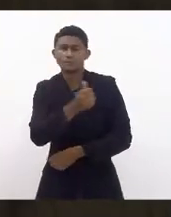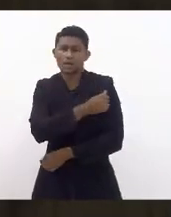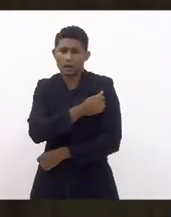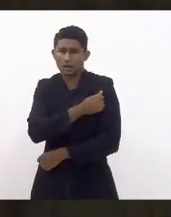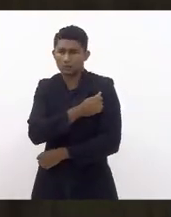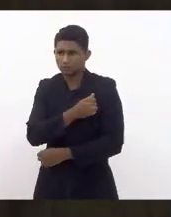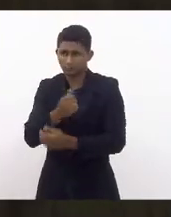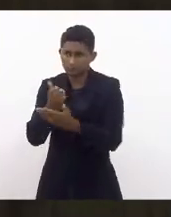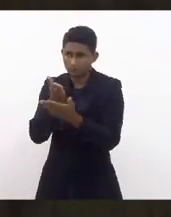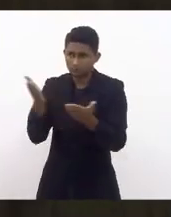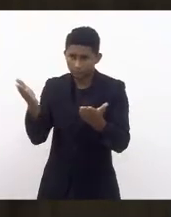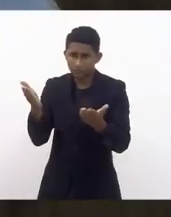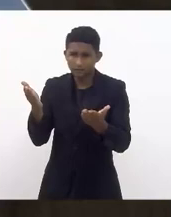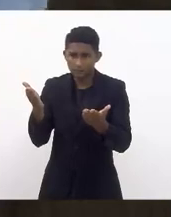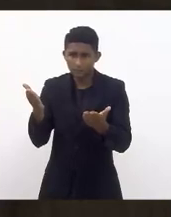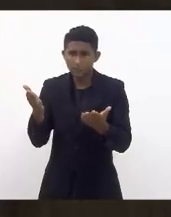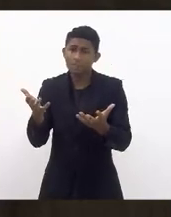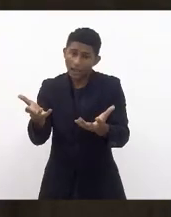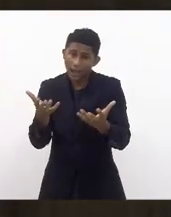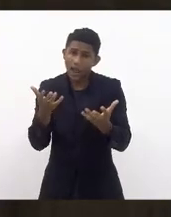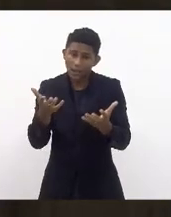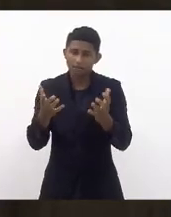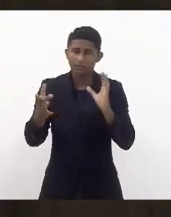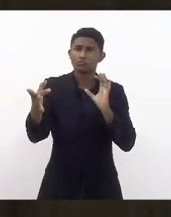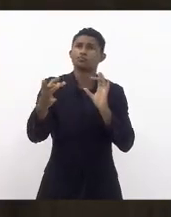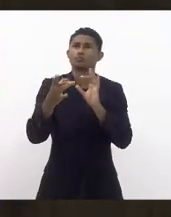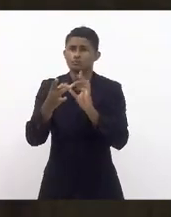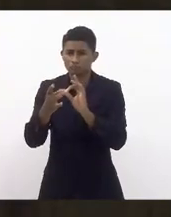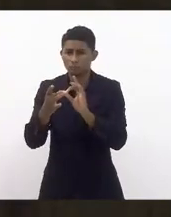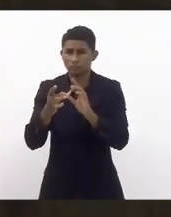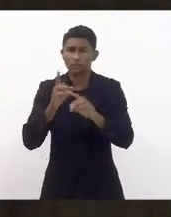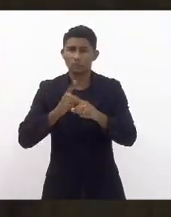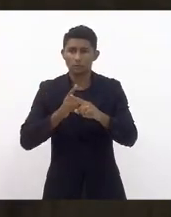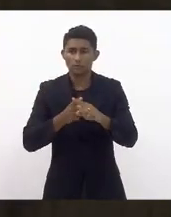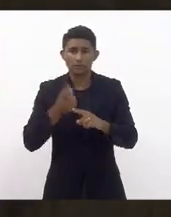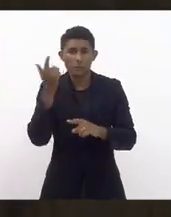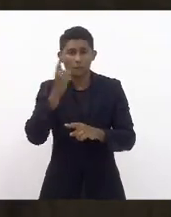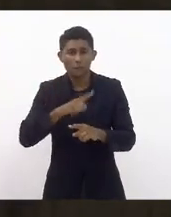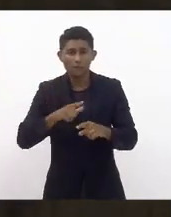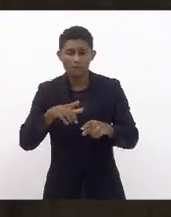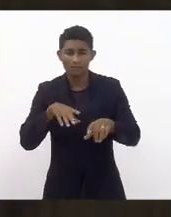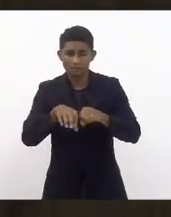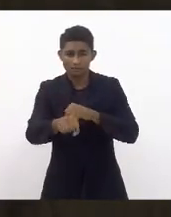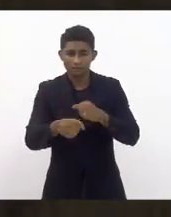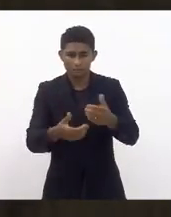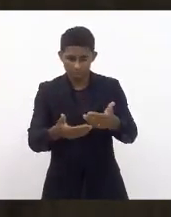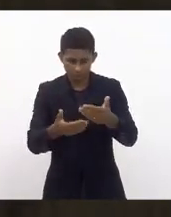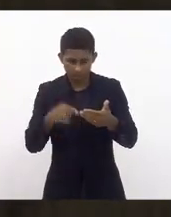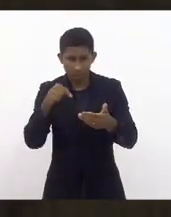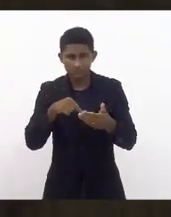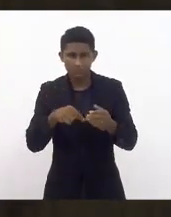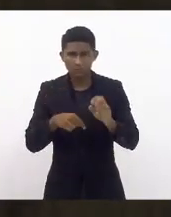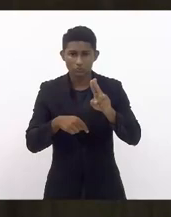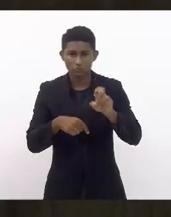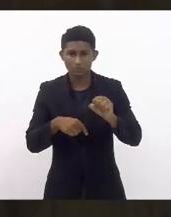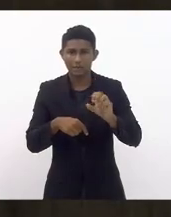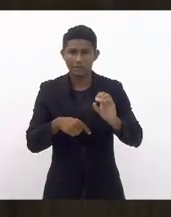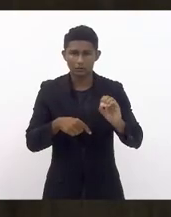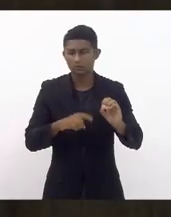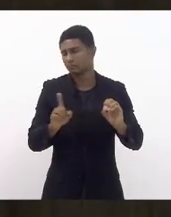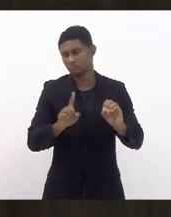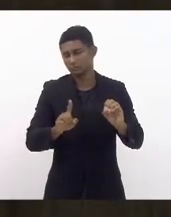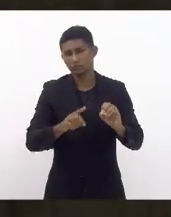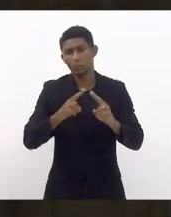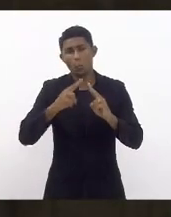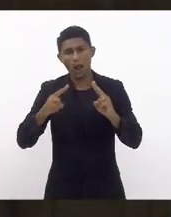hoje da UESO queiram a incorporação, porque ele vai receber o certificado não da UESO, e sim da UERJ, que